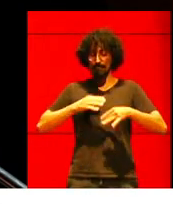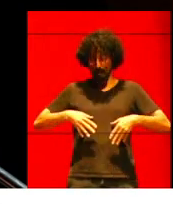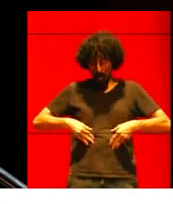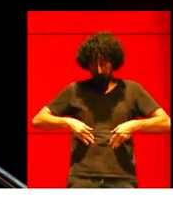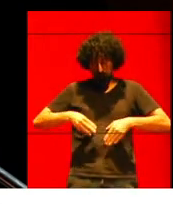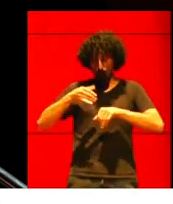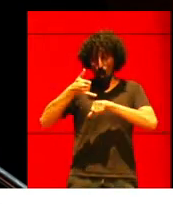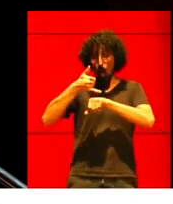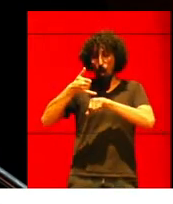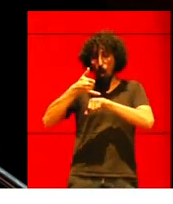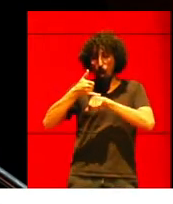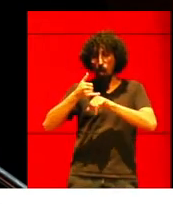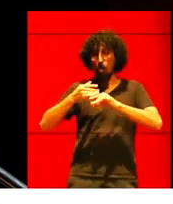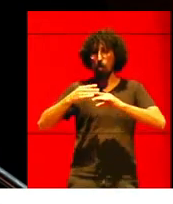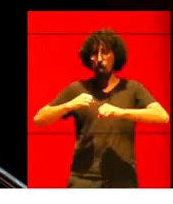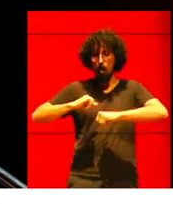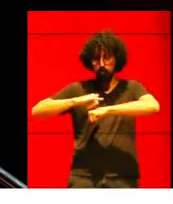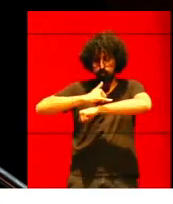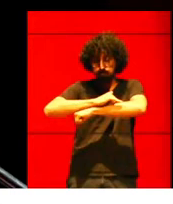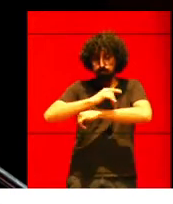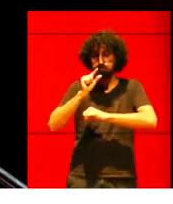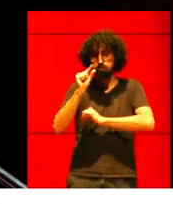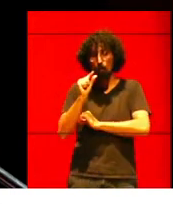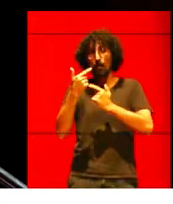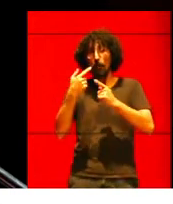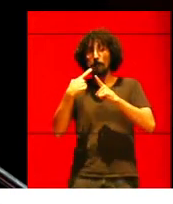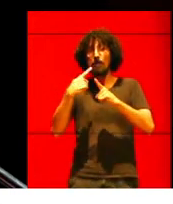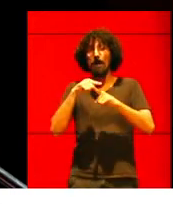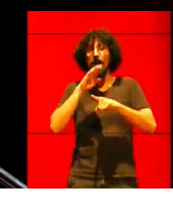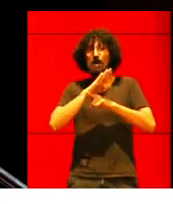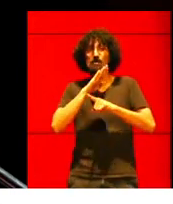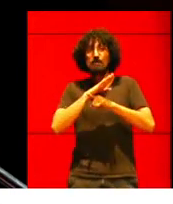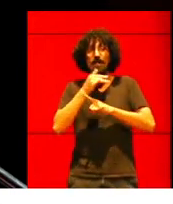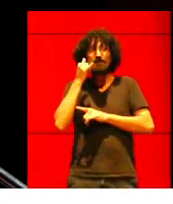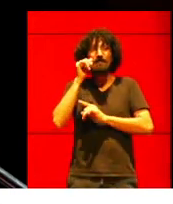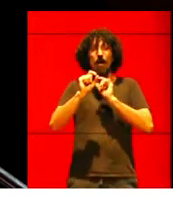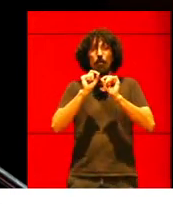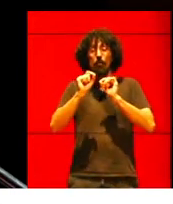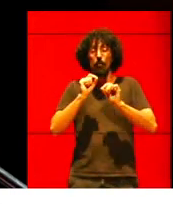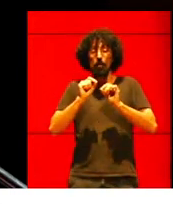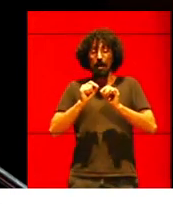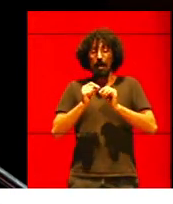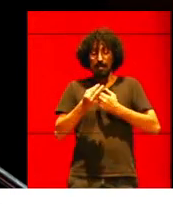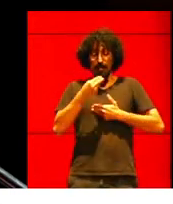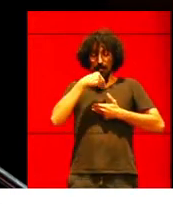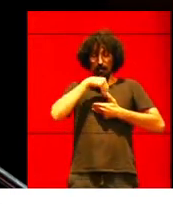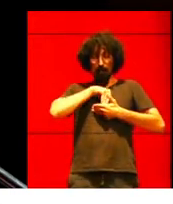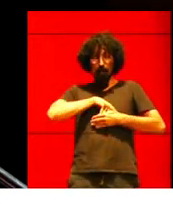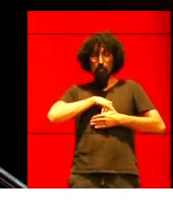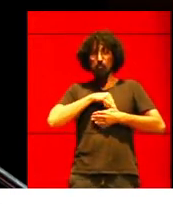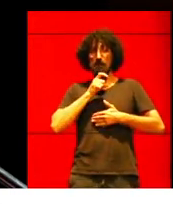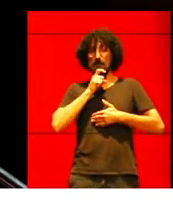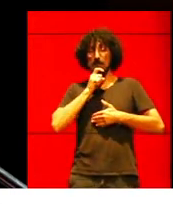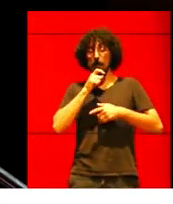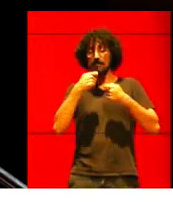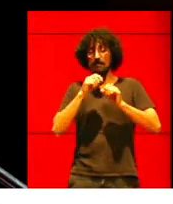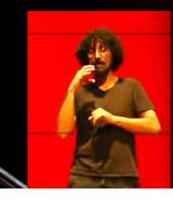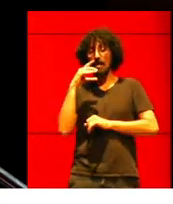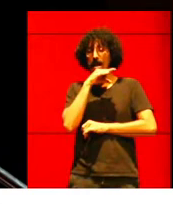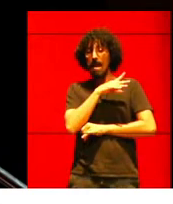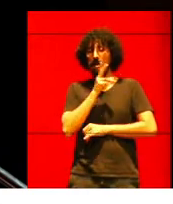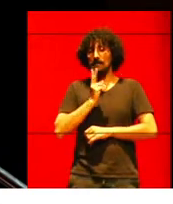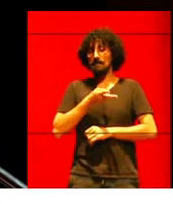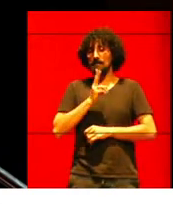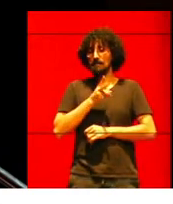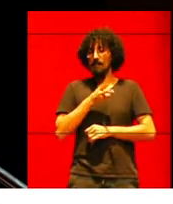esse centro corpóreo, para que ele se mantenha aquecido, eu vou ter essa reserva, essa camada de gordura, para que eu não perca